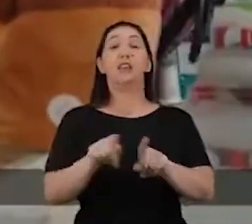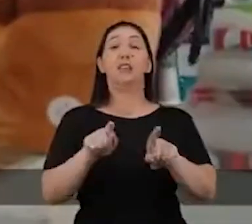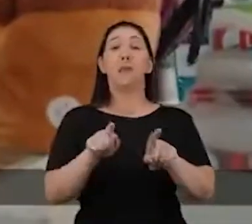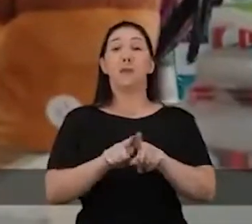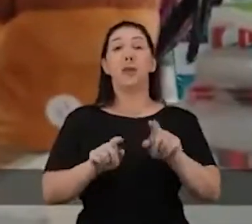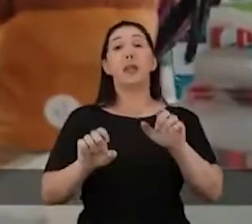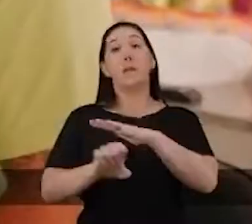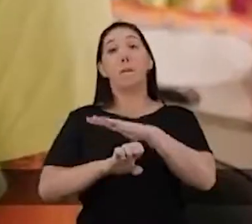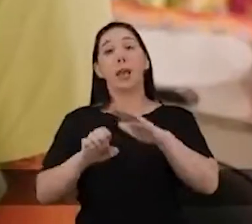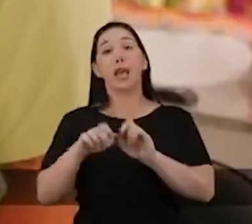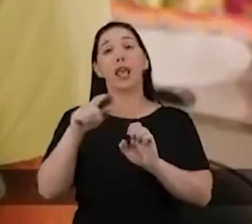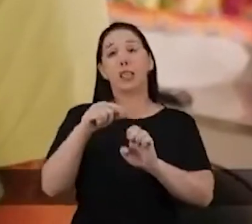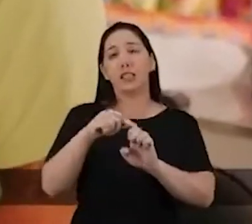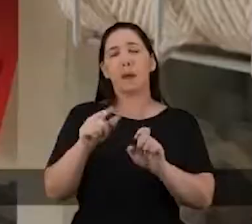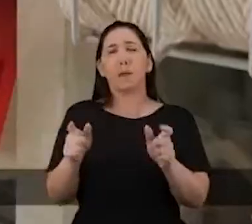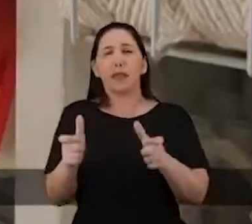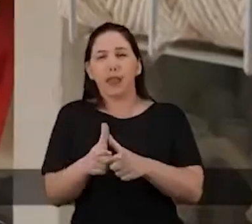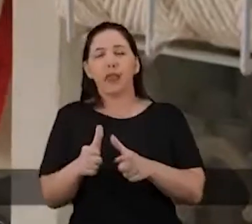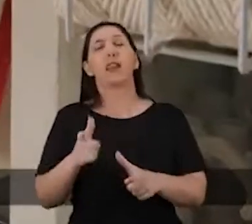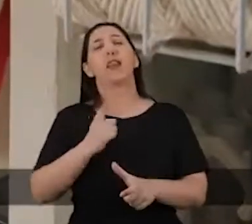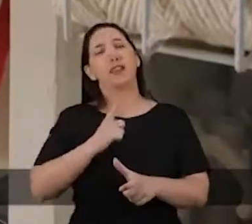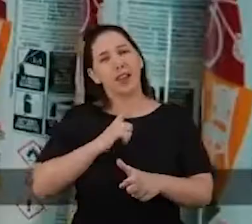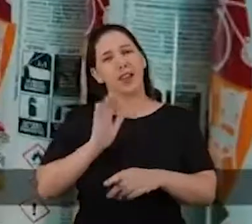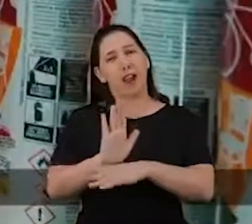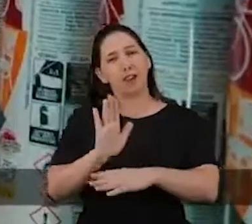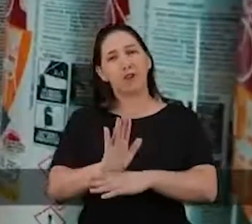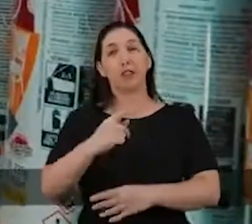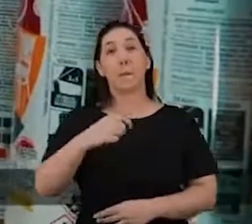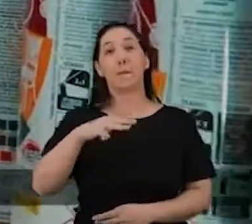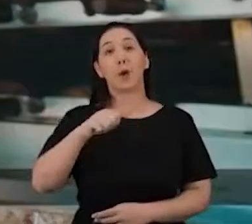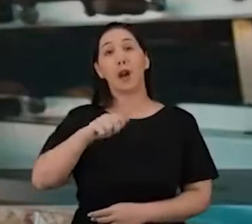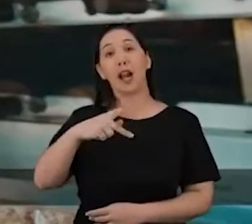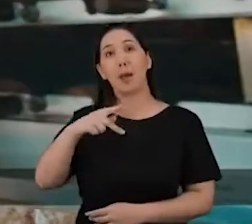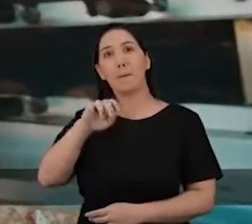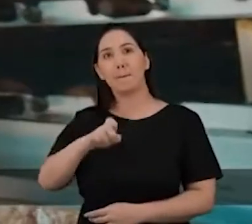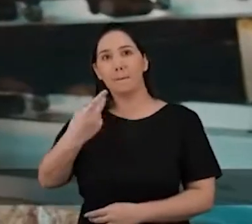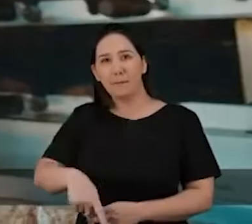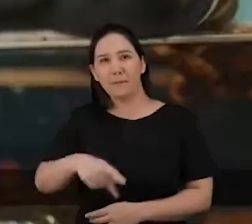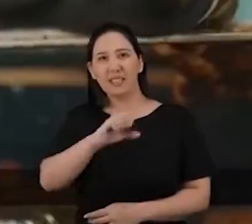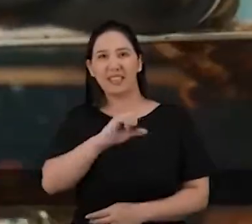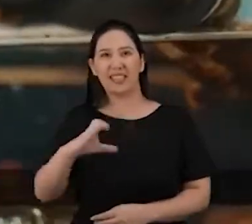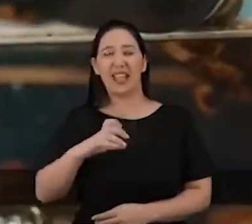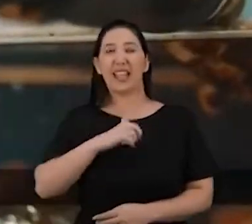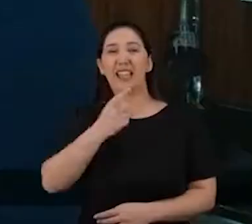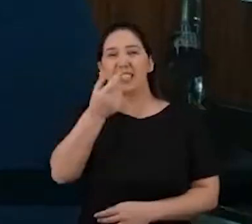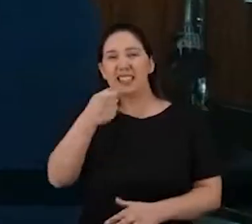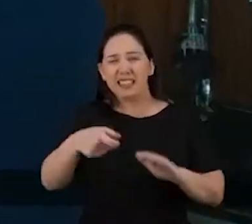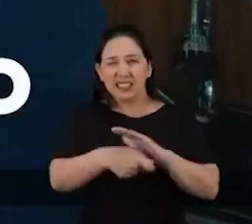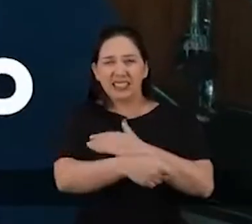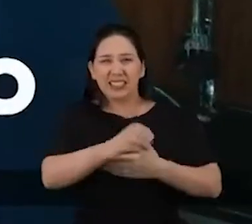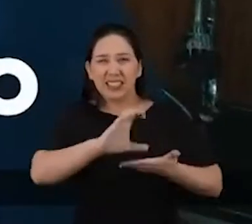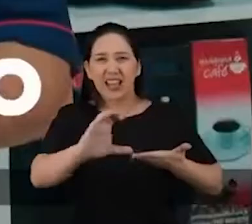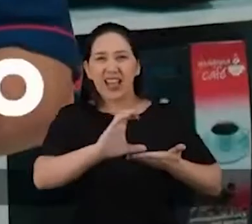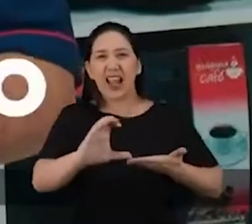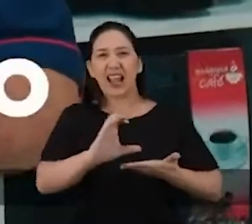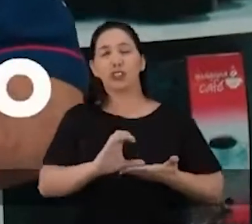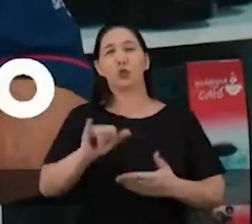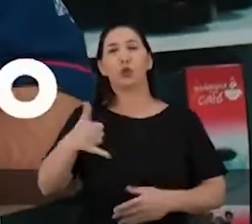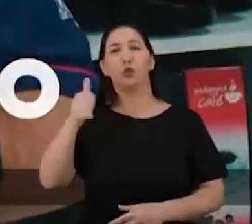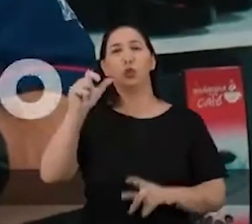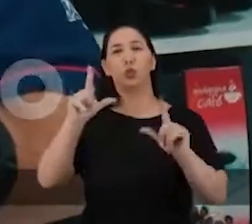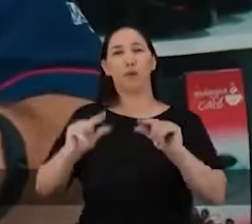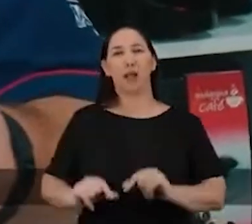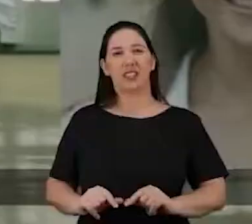E para as micro e pequenas empresas, Jorginho vai criar o Pronamp catarinense, com crédito de longo prazo e